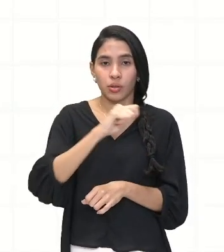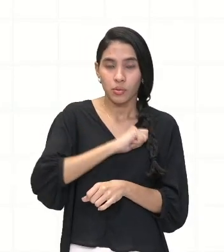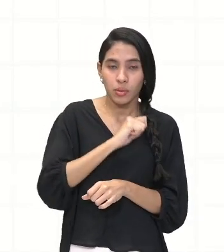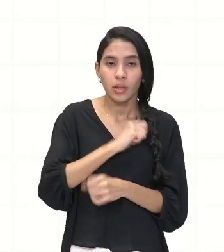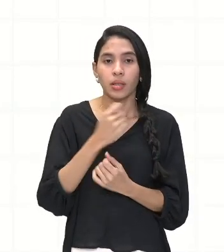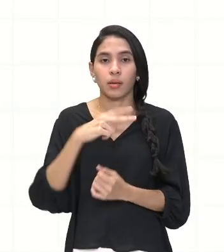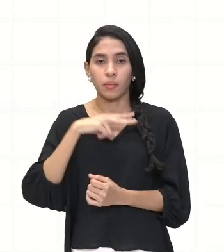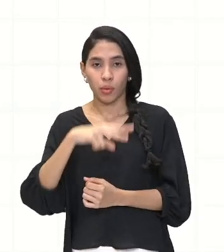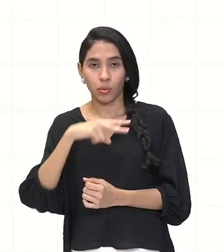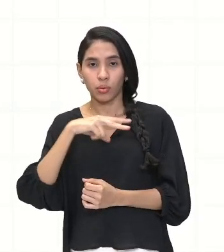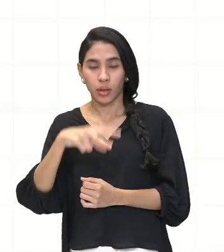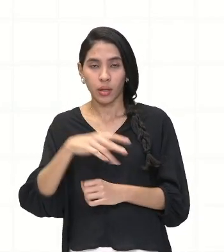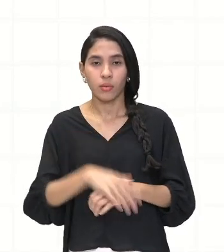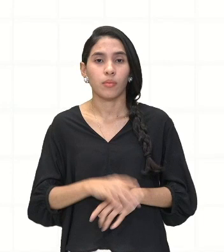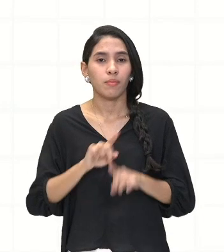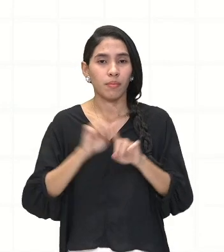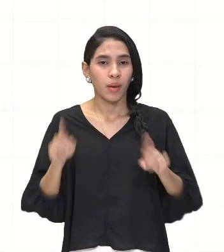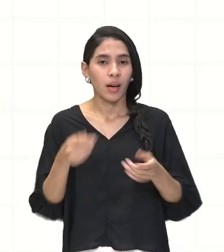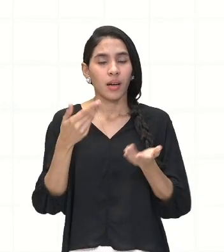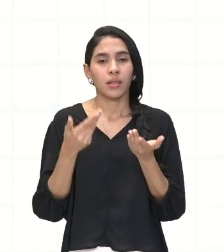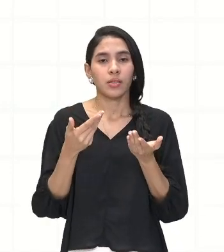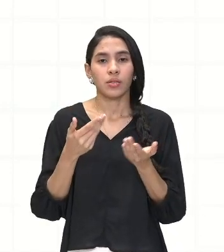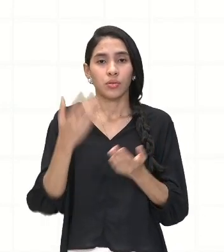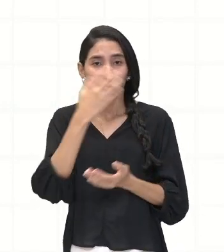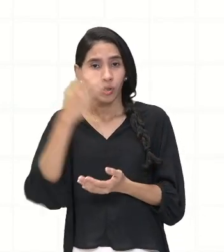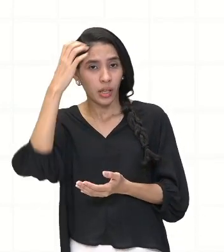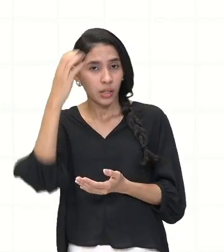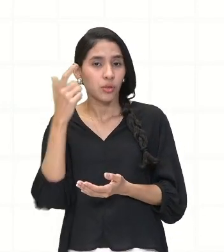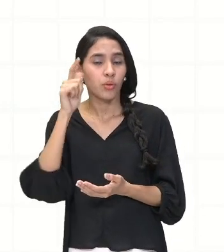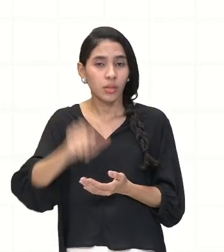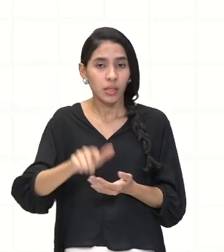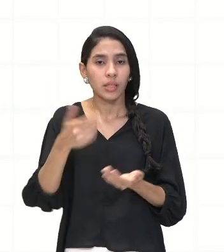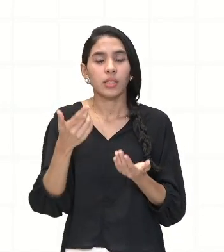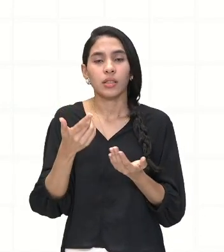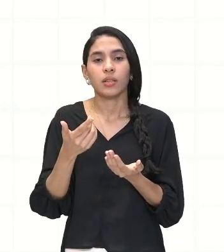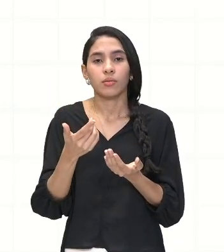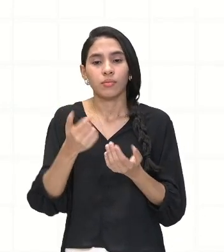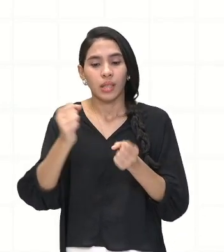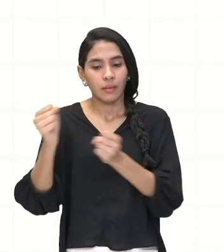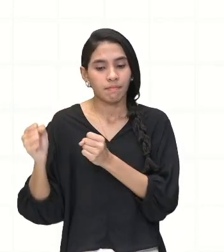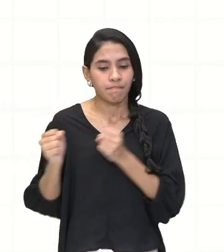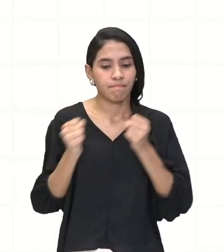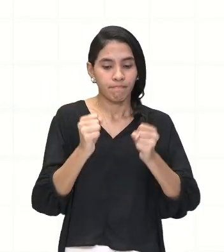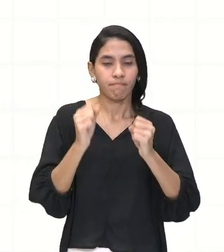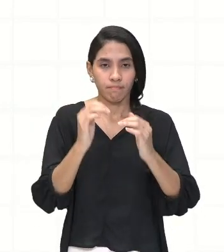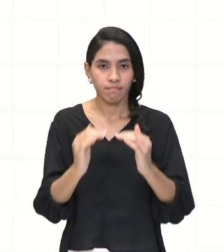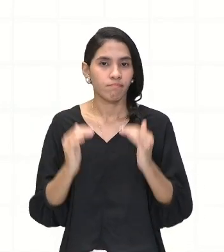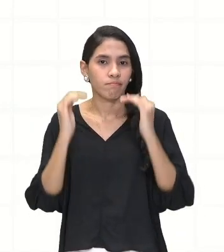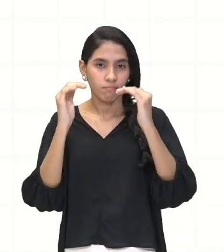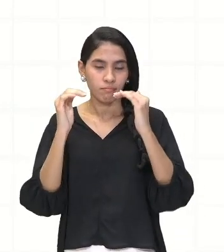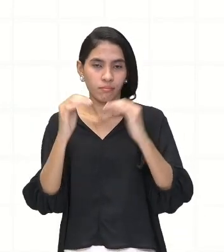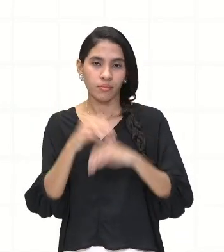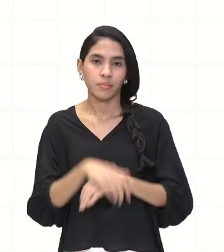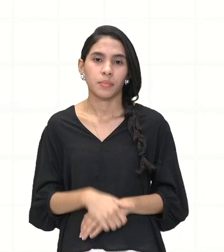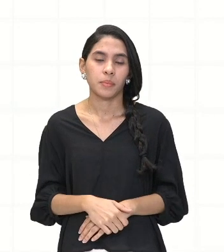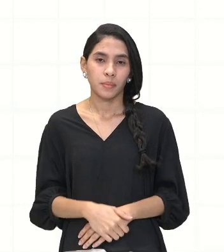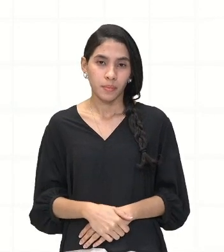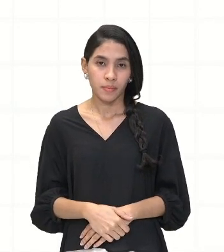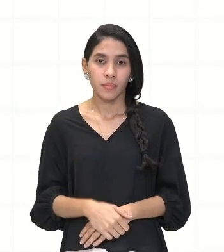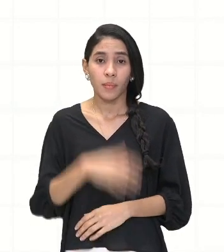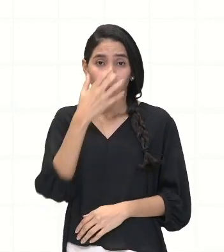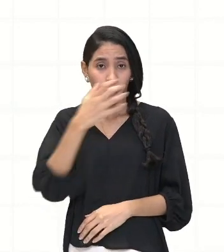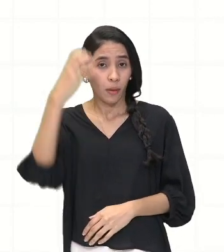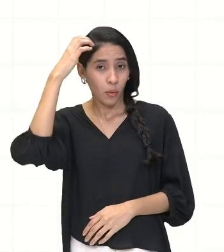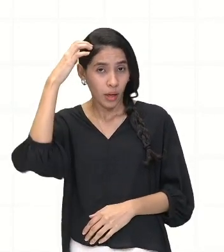conseguiram, com essa perca de influência da Igreja Católica, eles conseguiram se impor um pouco mais. Então, eles assumiram